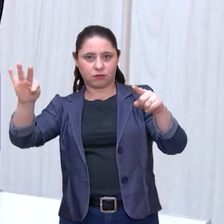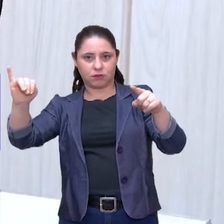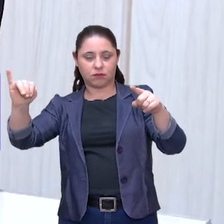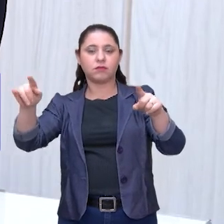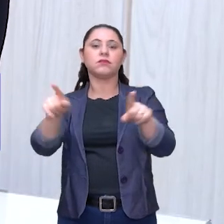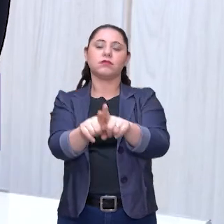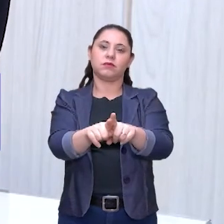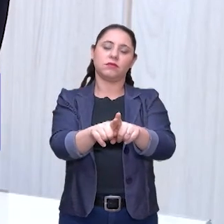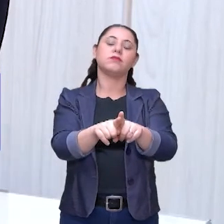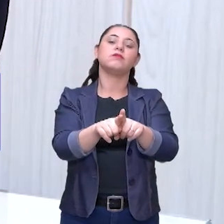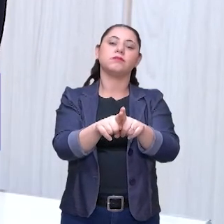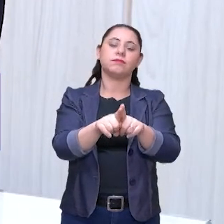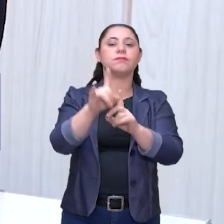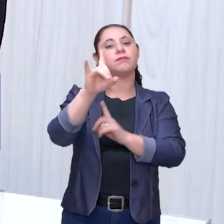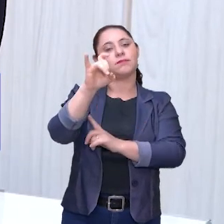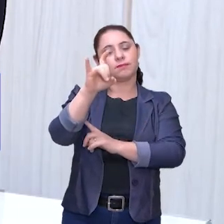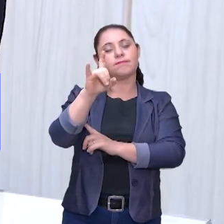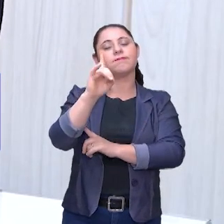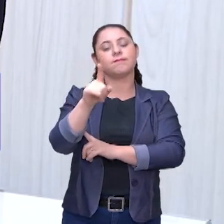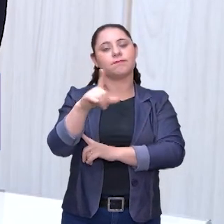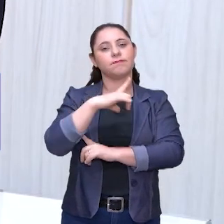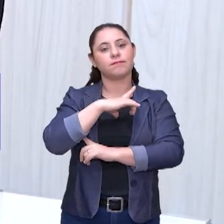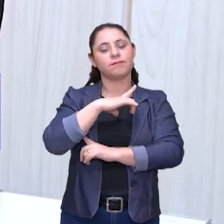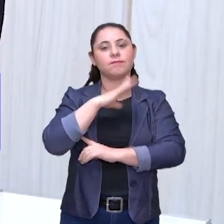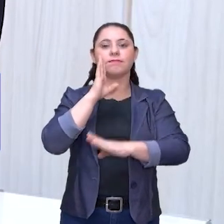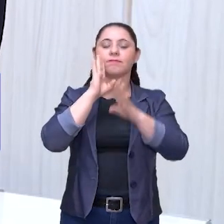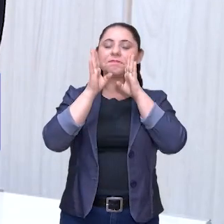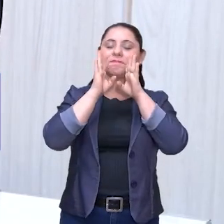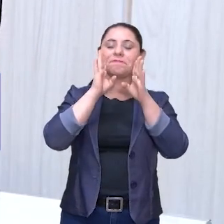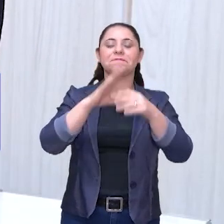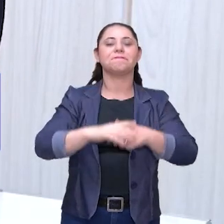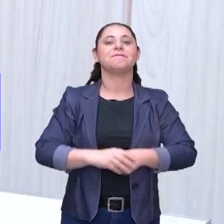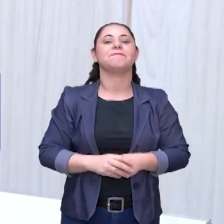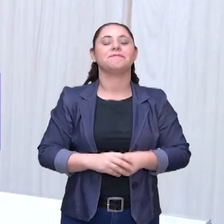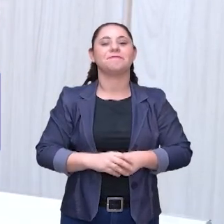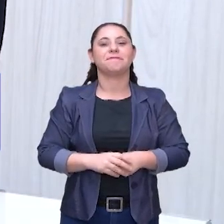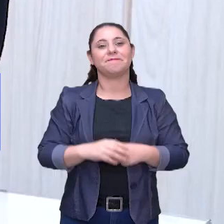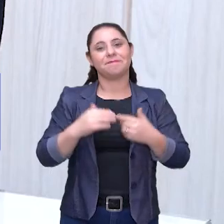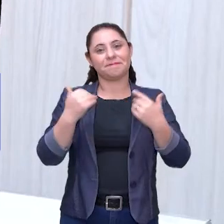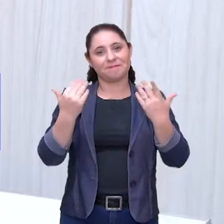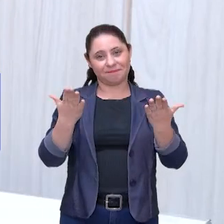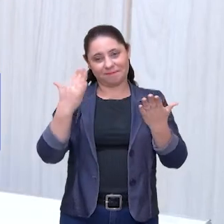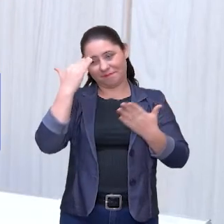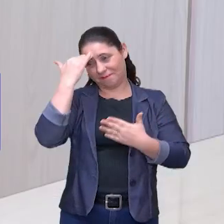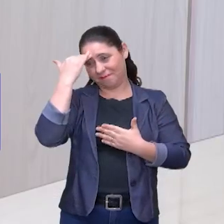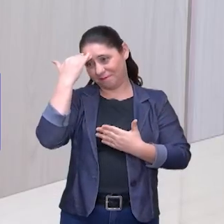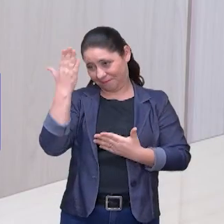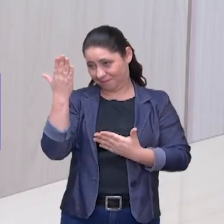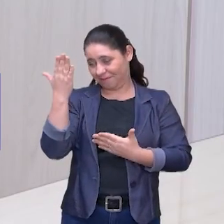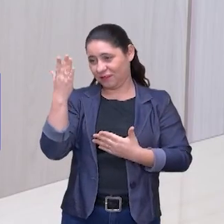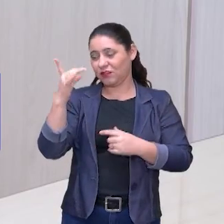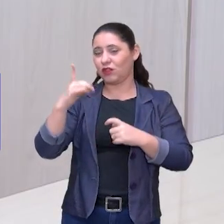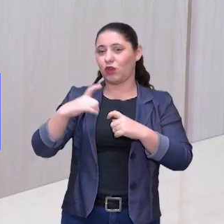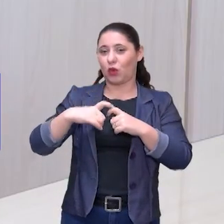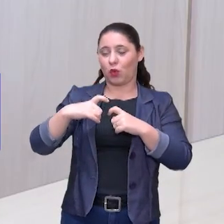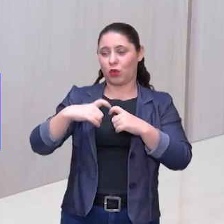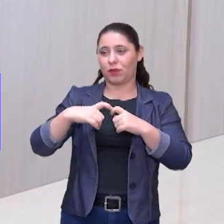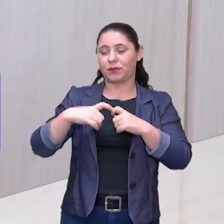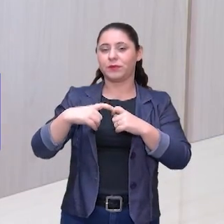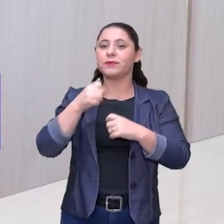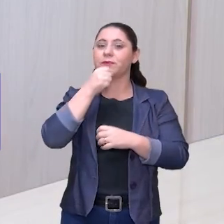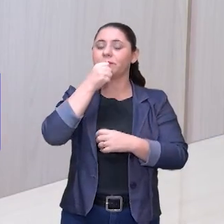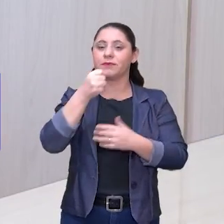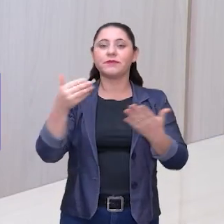_Alexandre _Moretti, né? Também que é o Instagram, né? E também tem o Facebook. Então, gente, muito